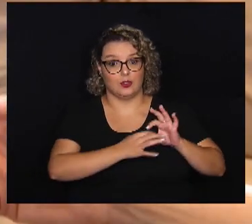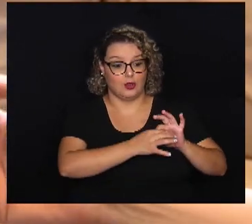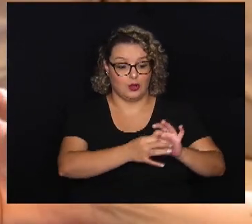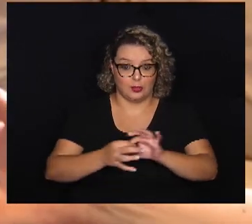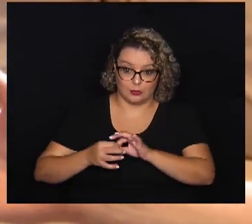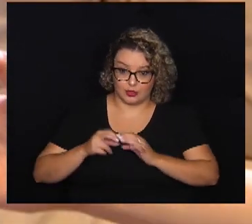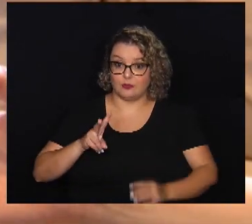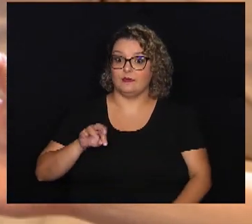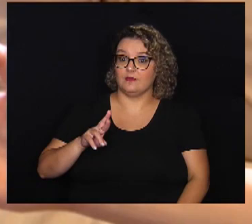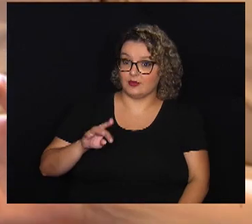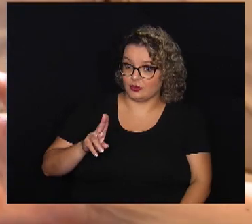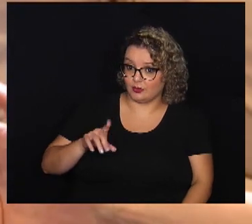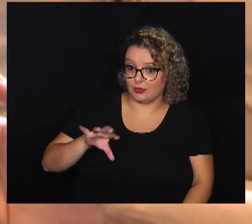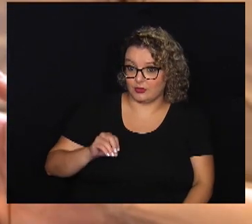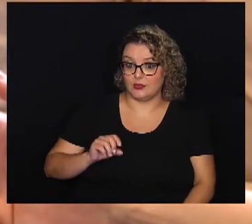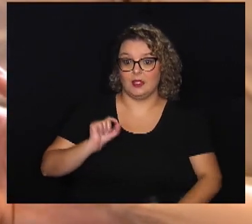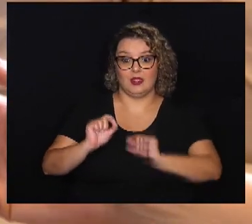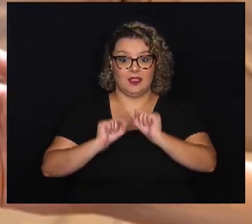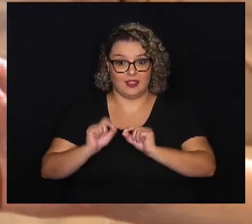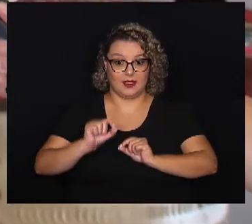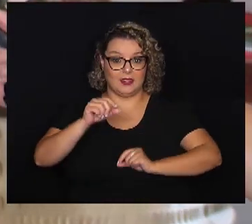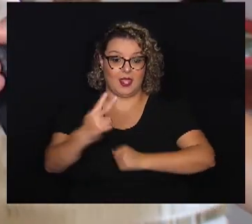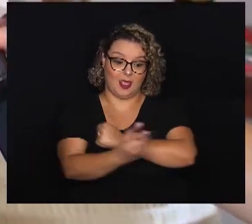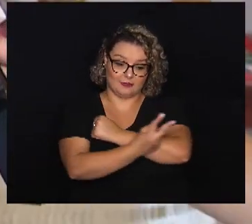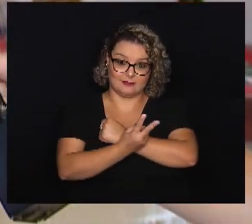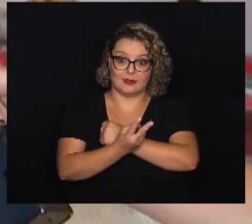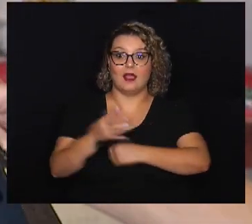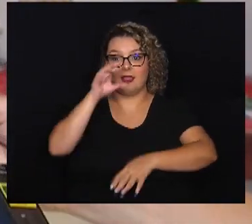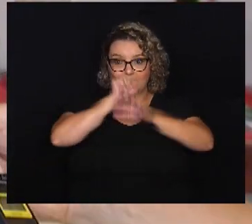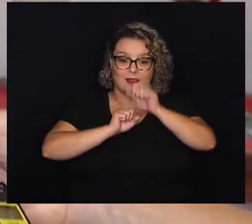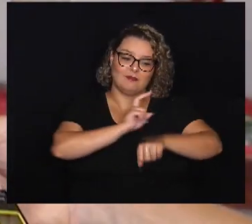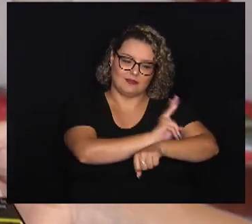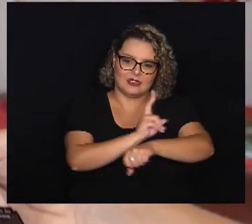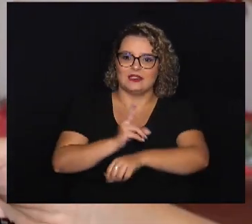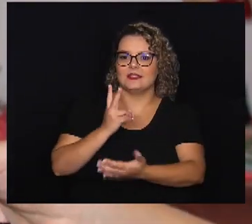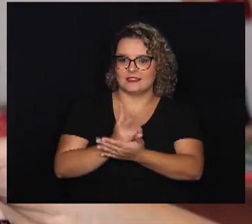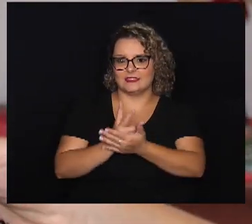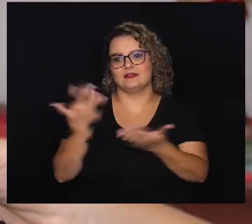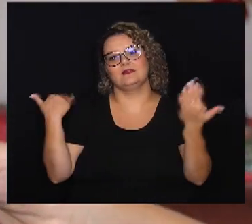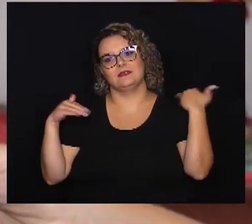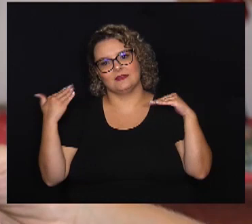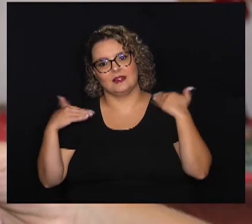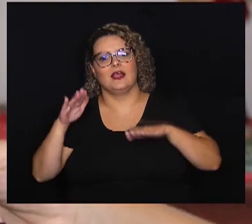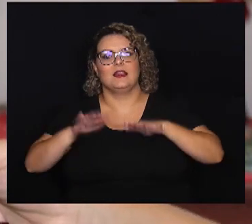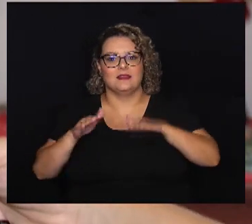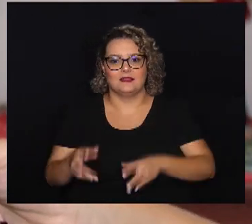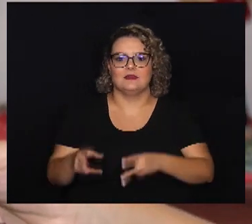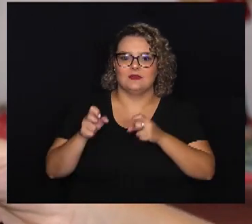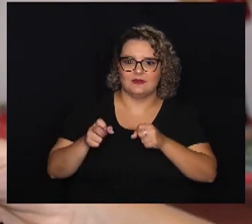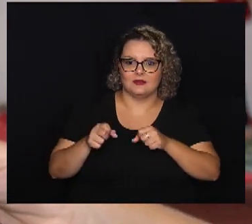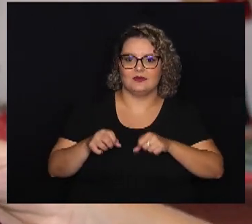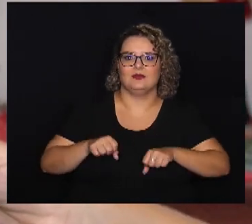quem é cuidado aprende a ser cuidadoso desde cedo. Todas as vezes que a gente sai para passear, muitas vezes a gente percebe que o carrinho